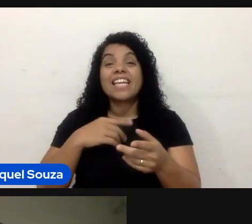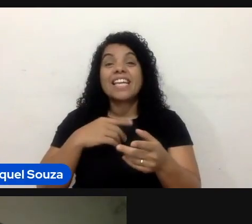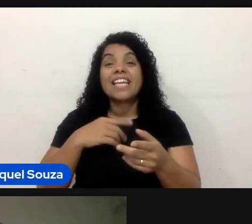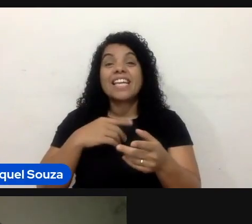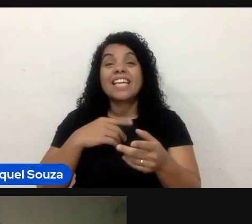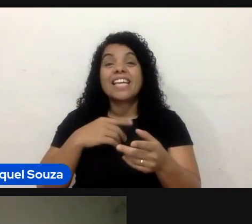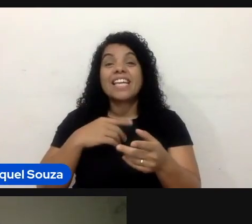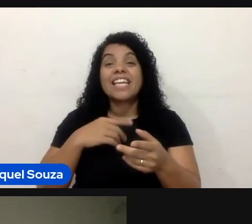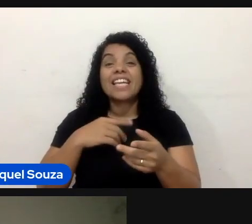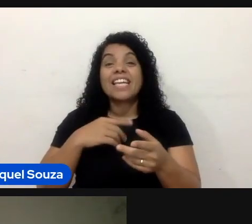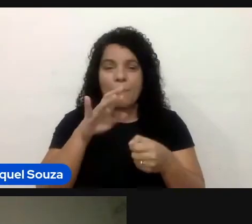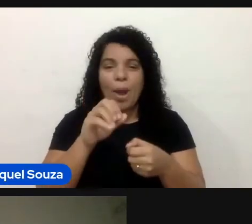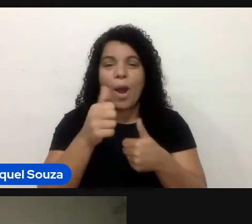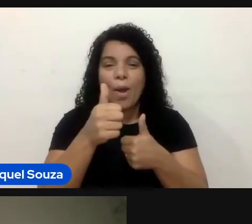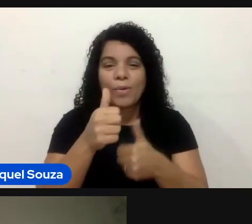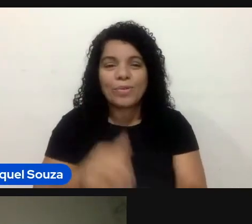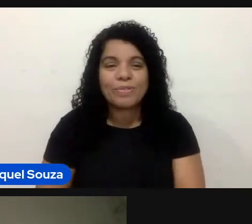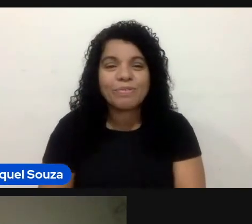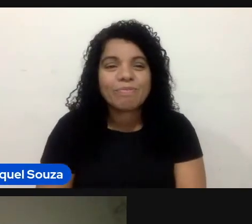acho. Deixa eu só dar um F5 aqui.